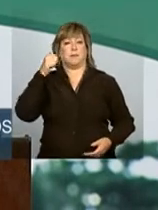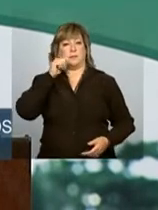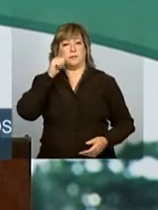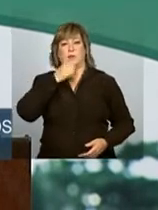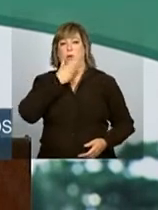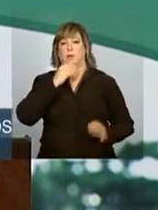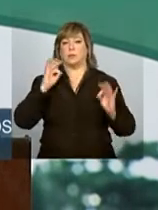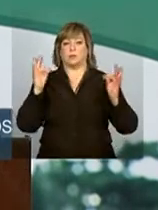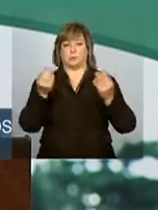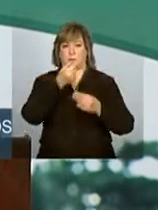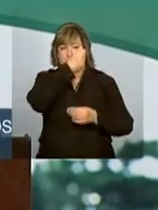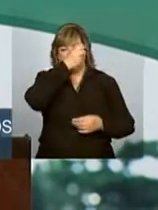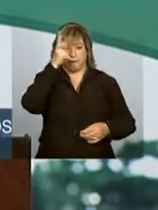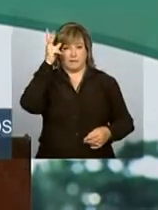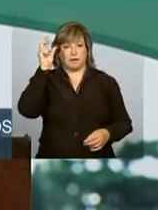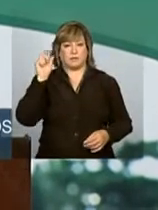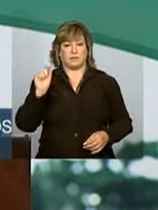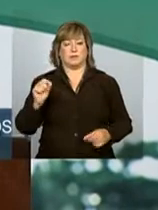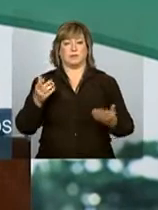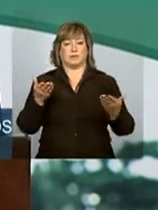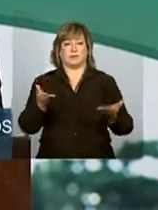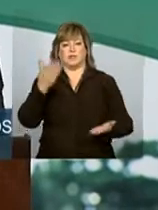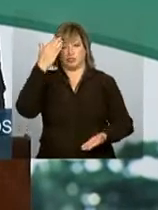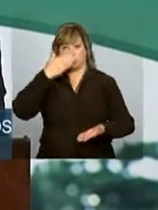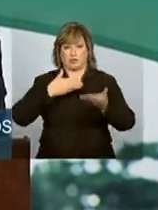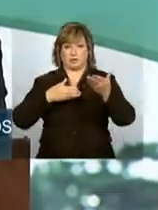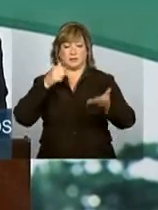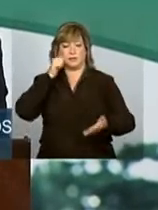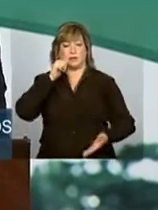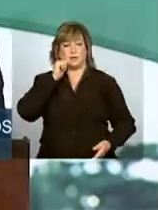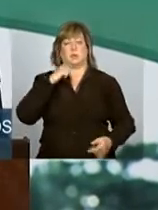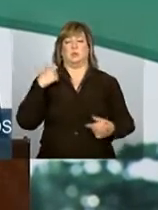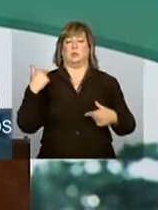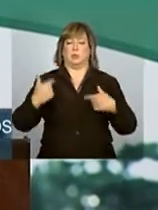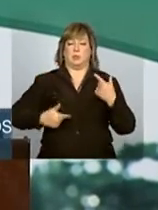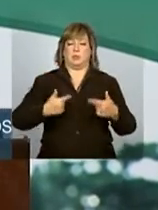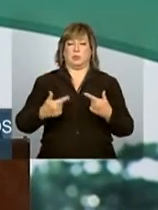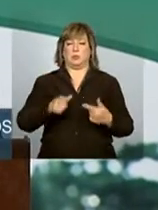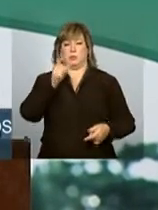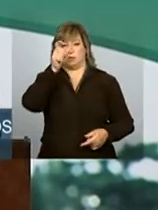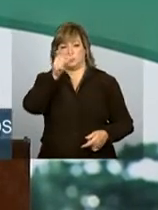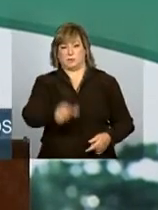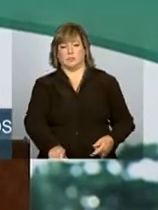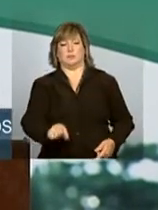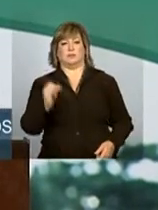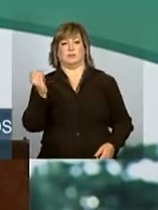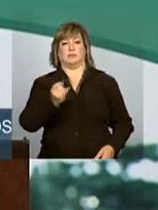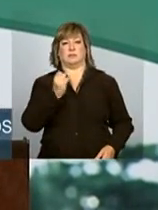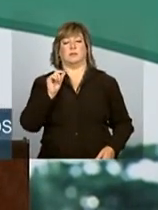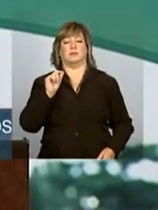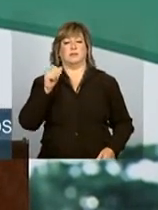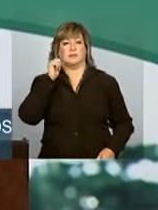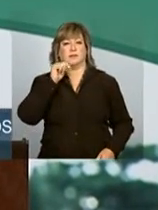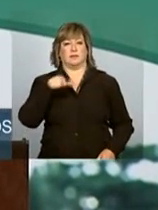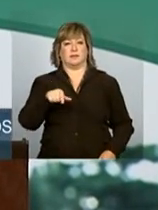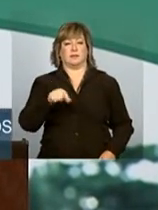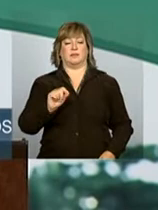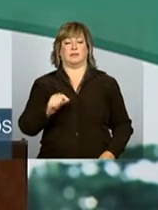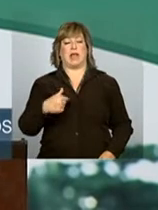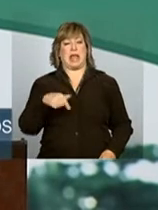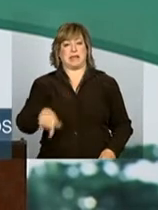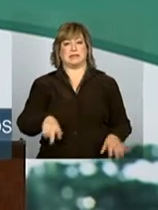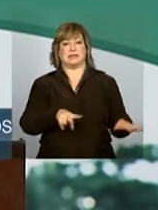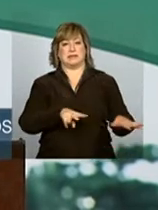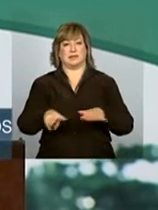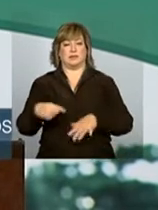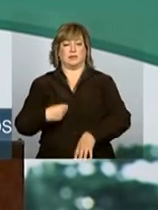colegas prefeitas, diante dessa mulher de luta humanista que nesta semana me comoveu